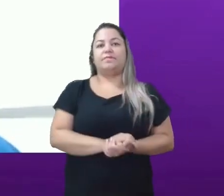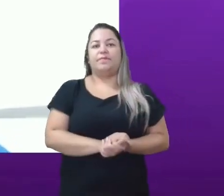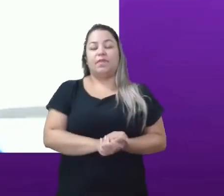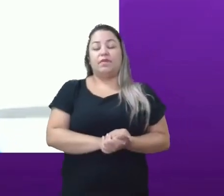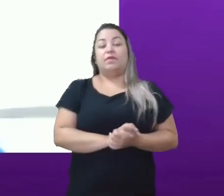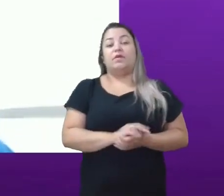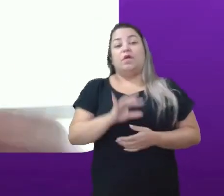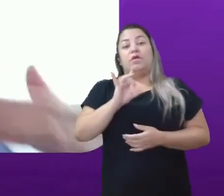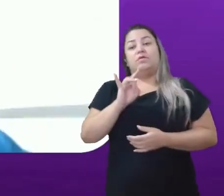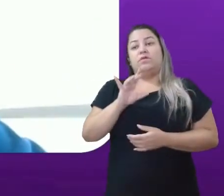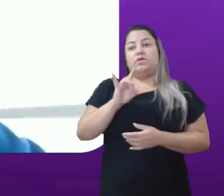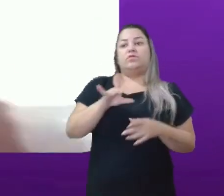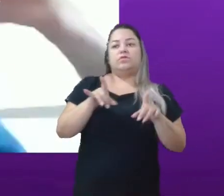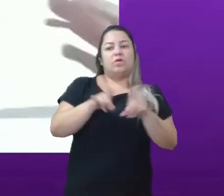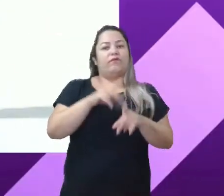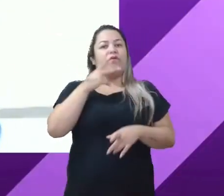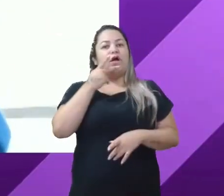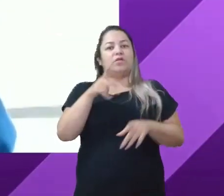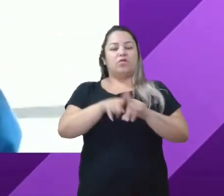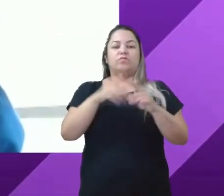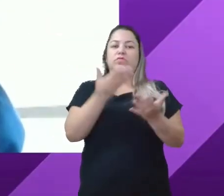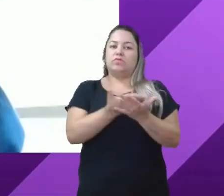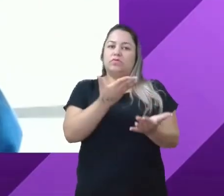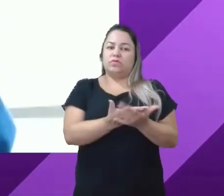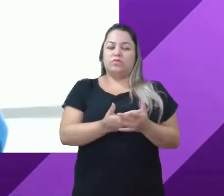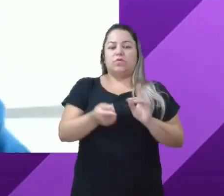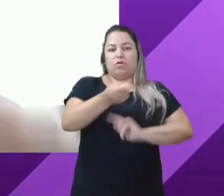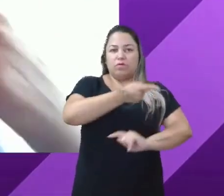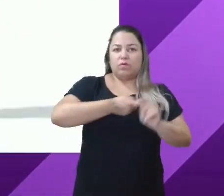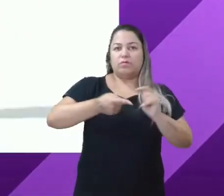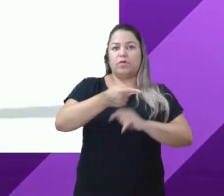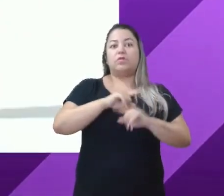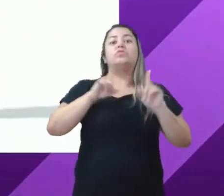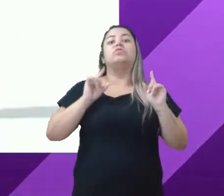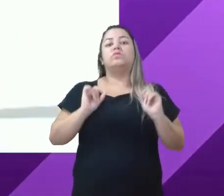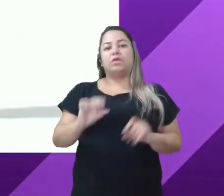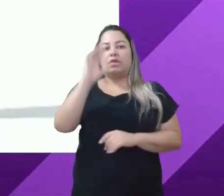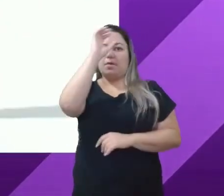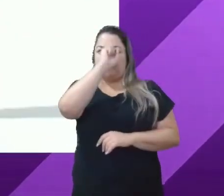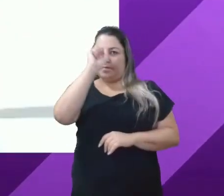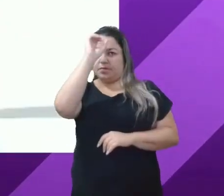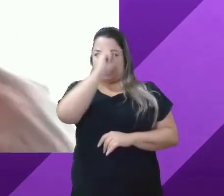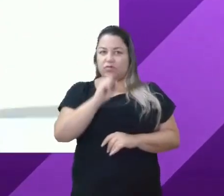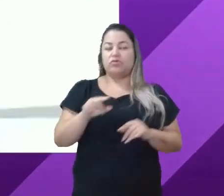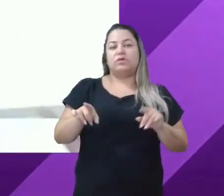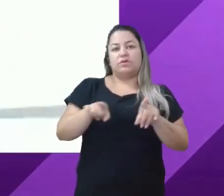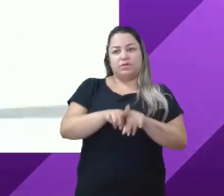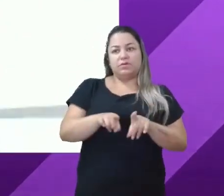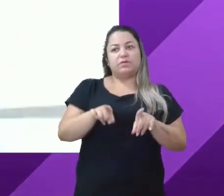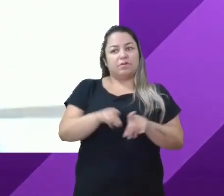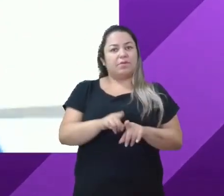apenas quando a gente se refere aos estudos econômicos, né, do que se aprende, inclusive